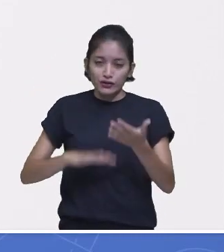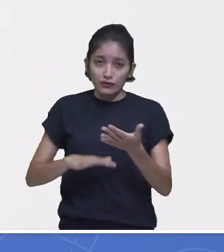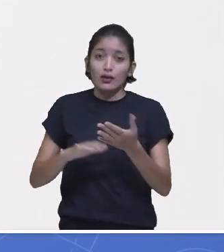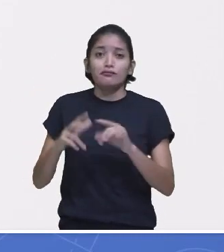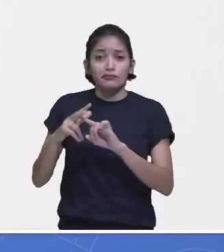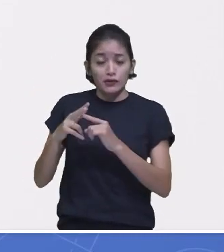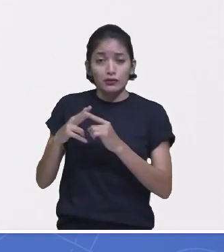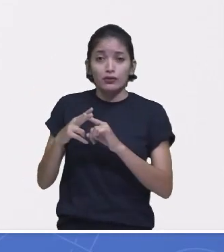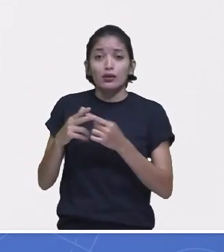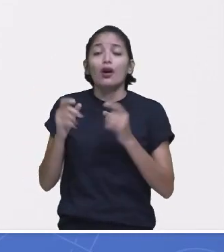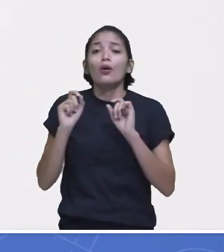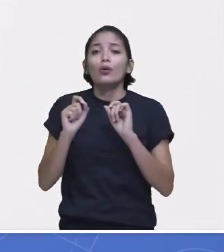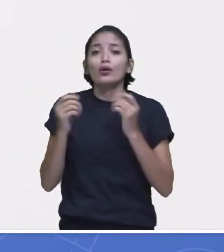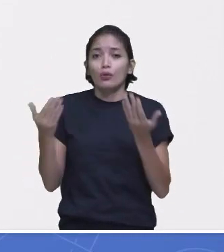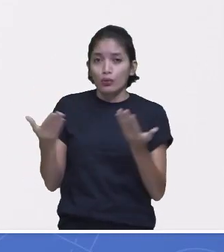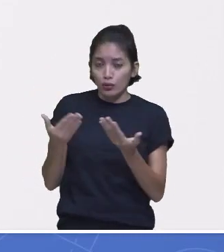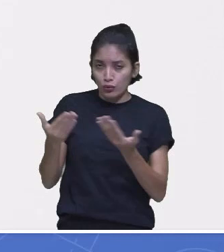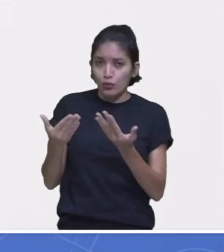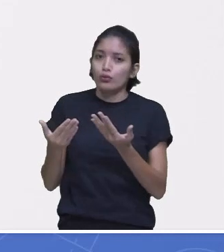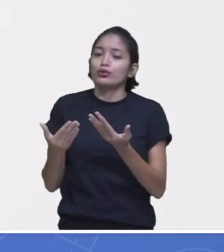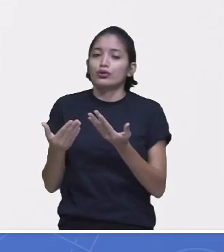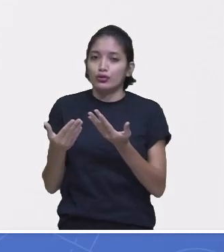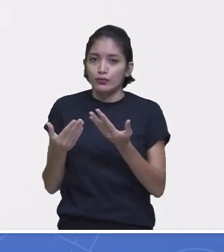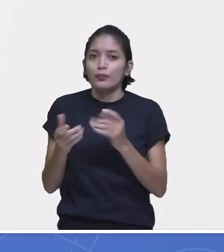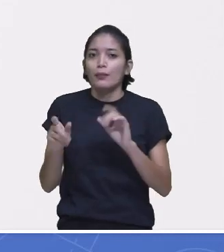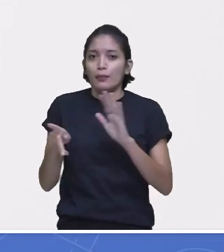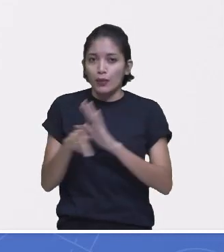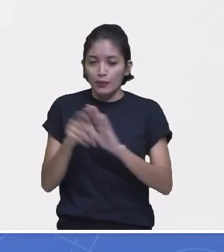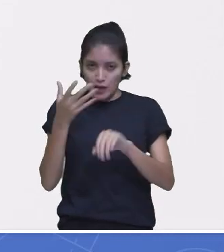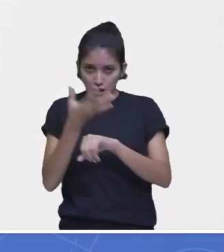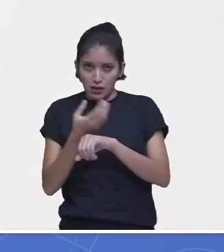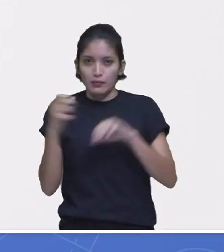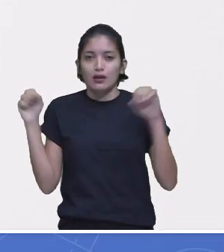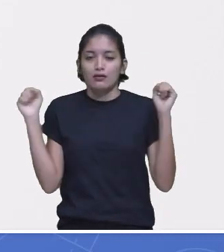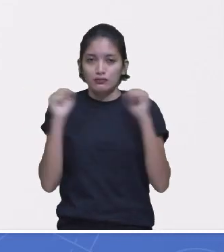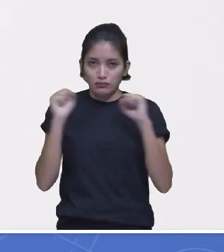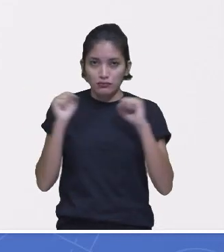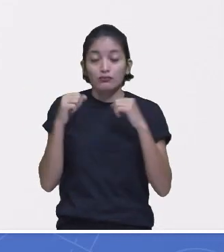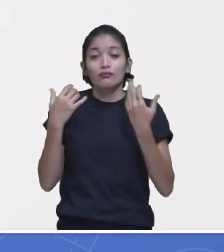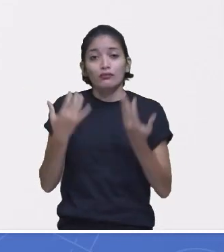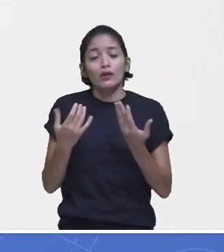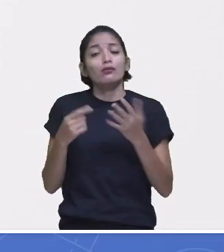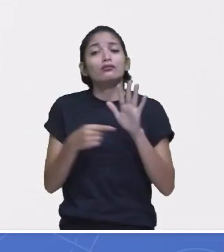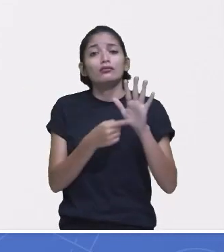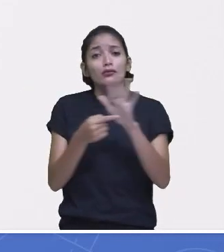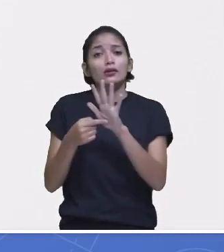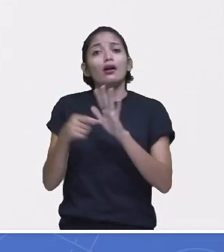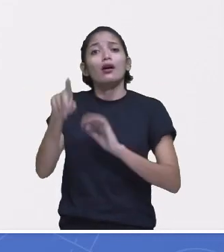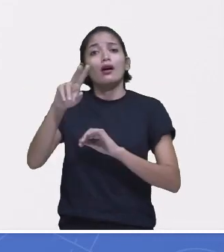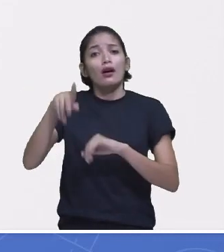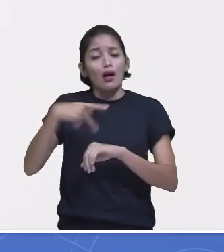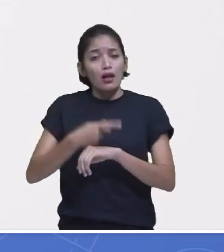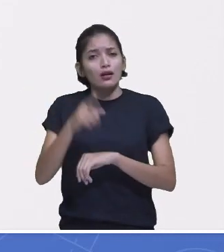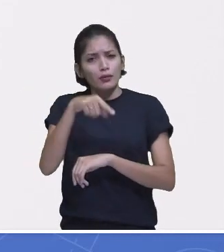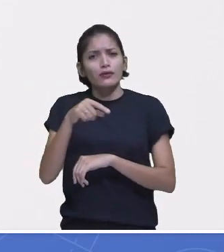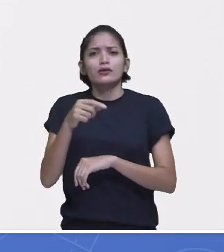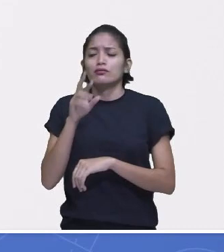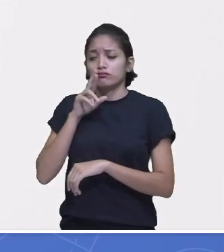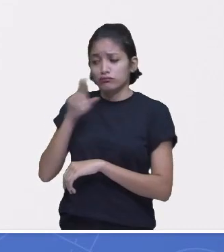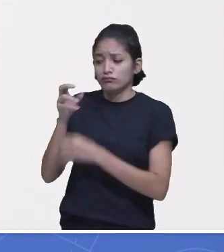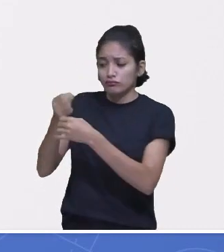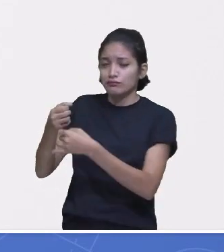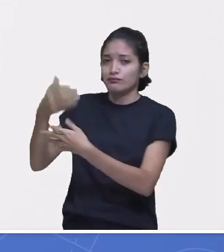nós vamos ver a correção das questões de Educação Física, tá bom? Então, vou mostrar para vocês, depois vocês vão respondendo aí